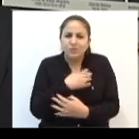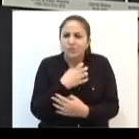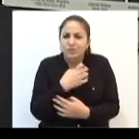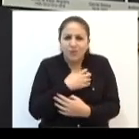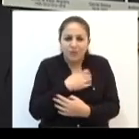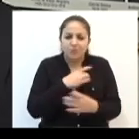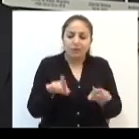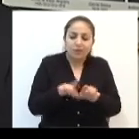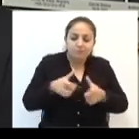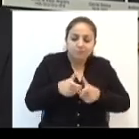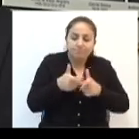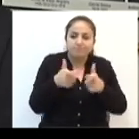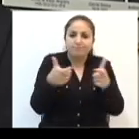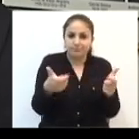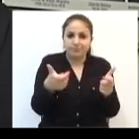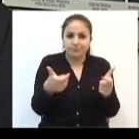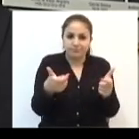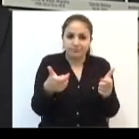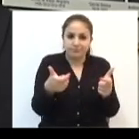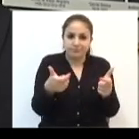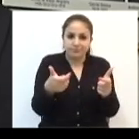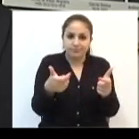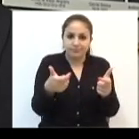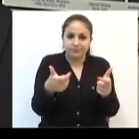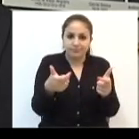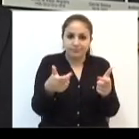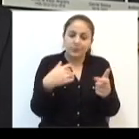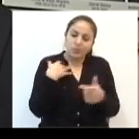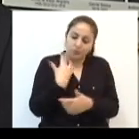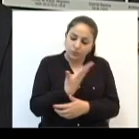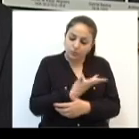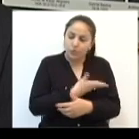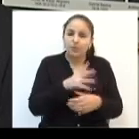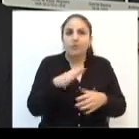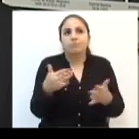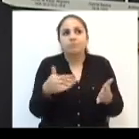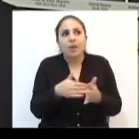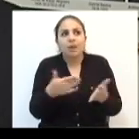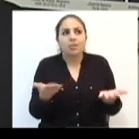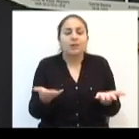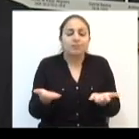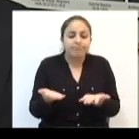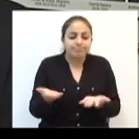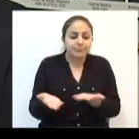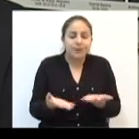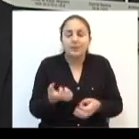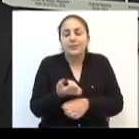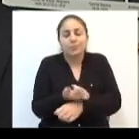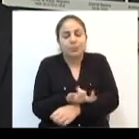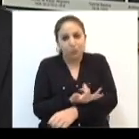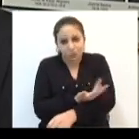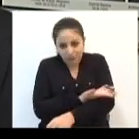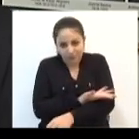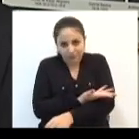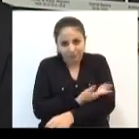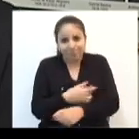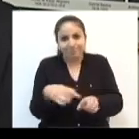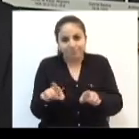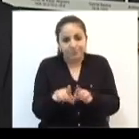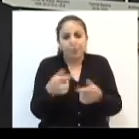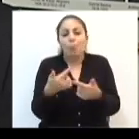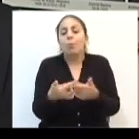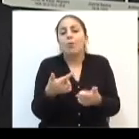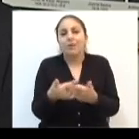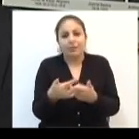formato e ter um crescimento, a gente fica até um pouco emocionado, porque